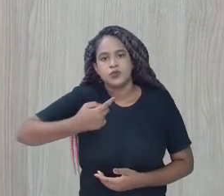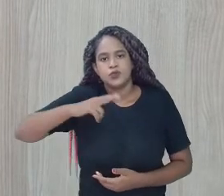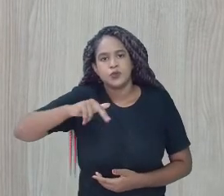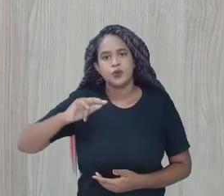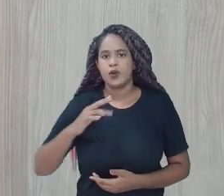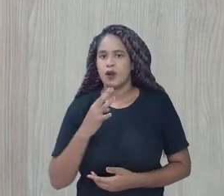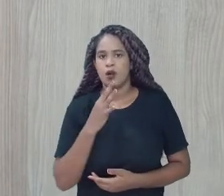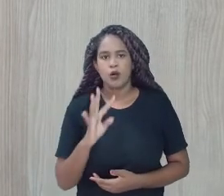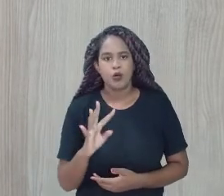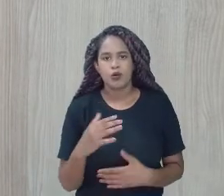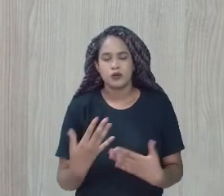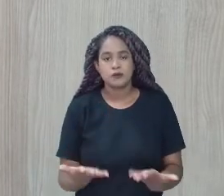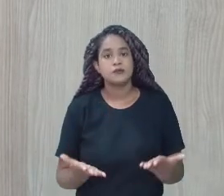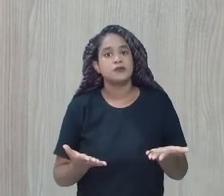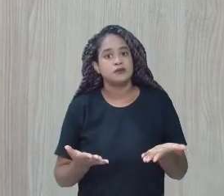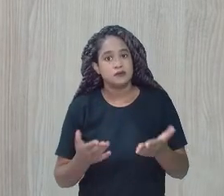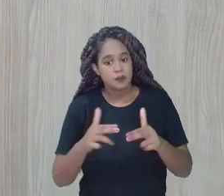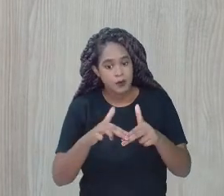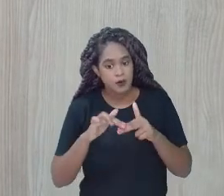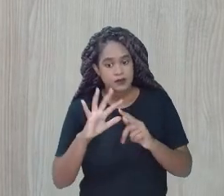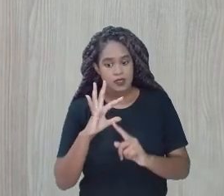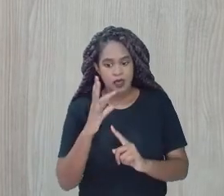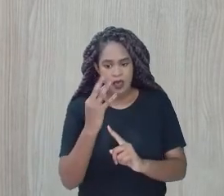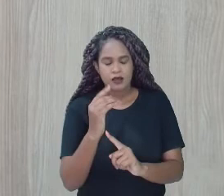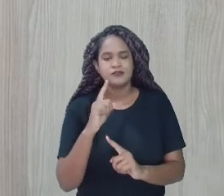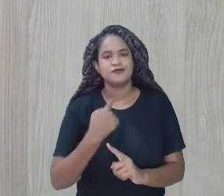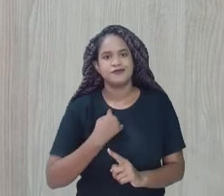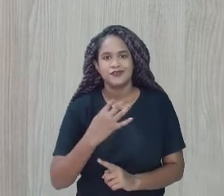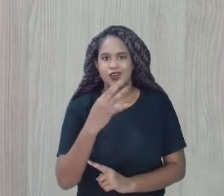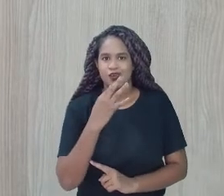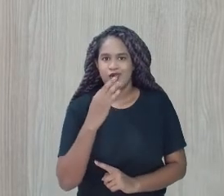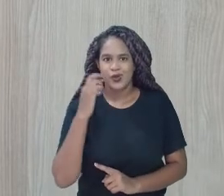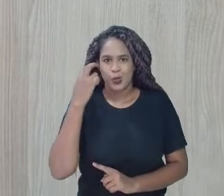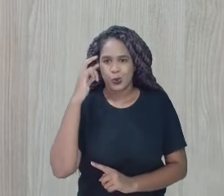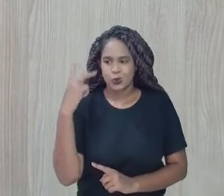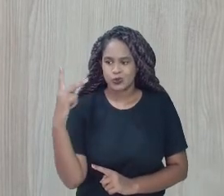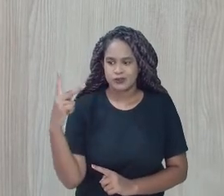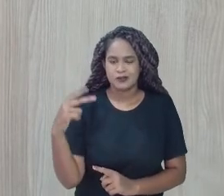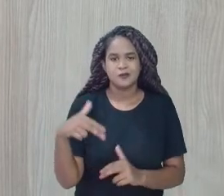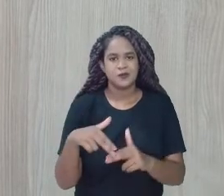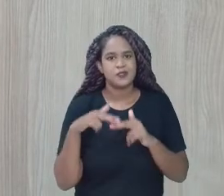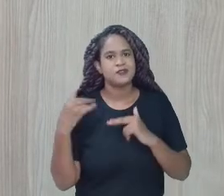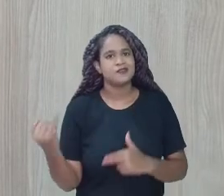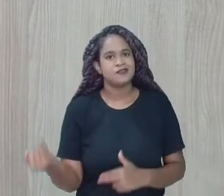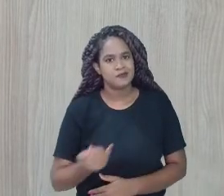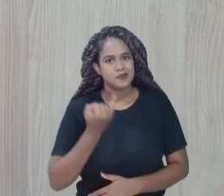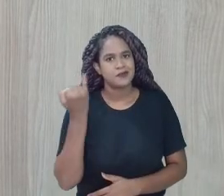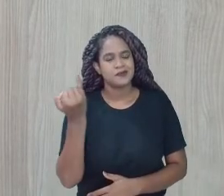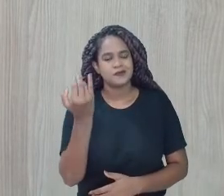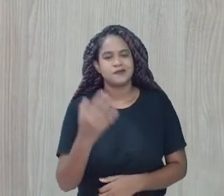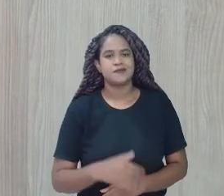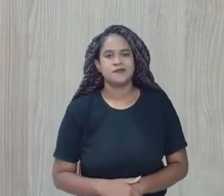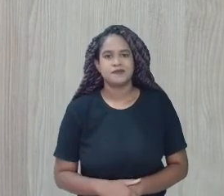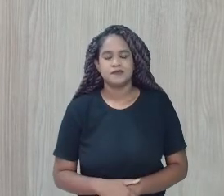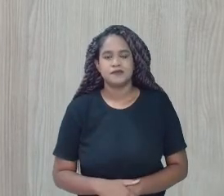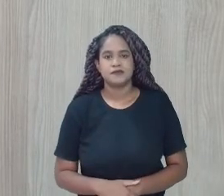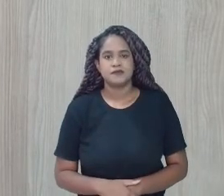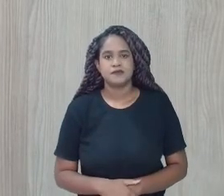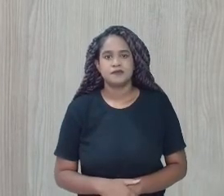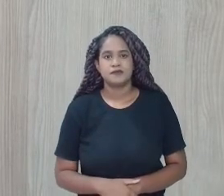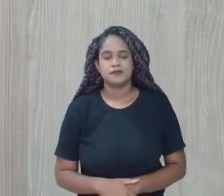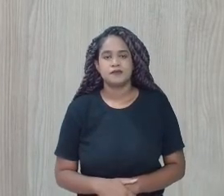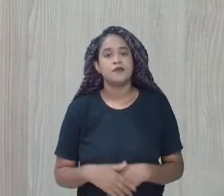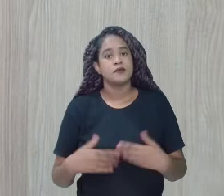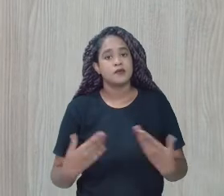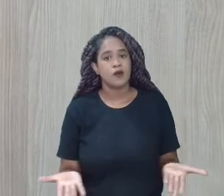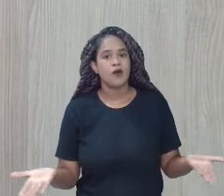Então, é muito legal quando a gente para pensar que essa mistura é possível e importar esses hábitos também é possível. Minha gente, eu acho que eu